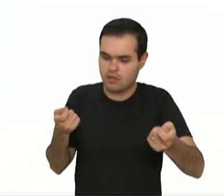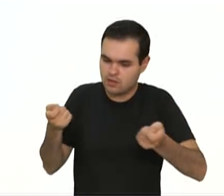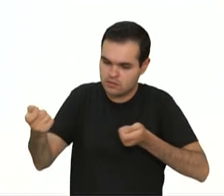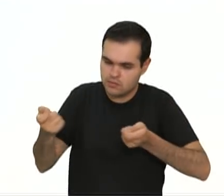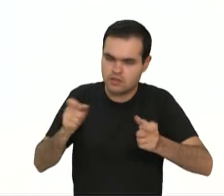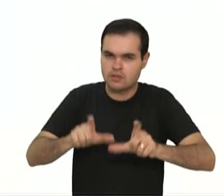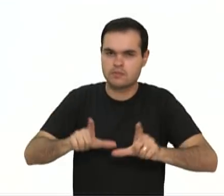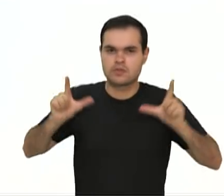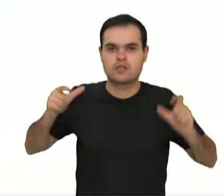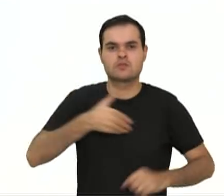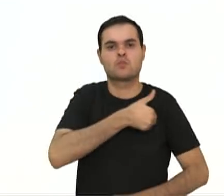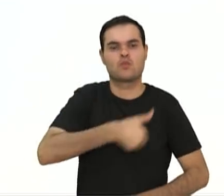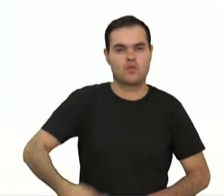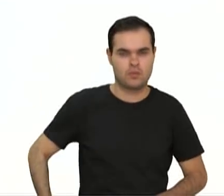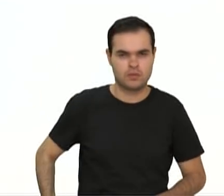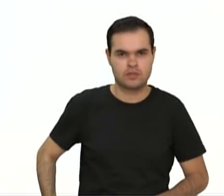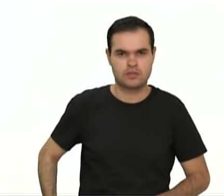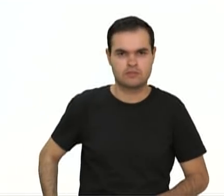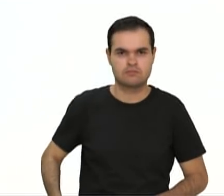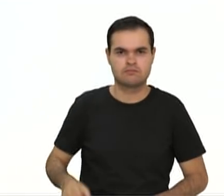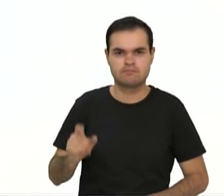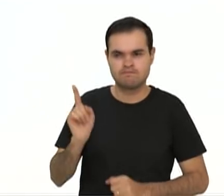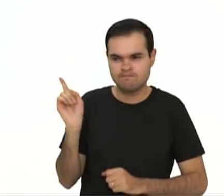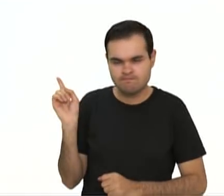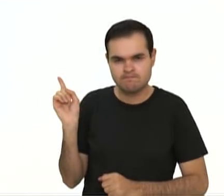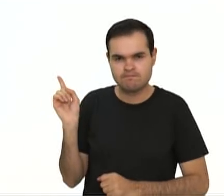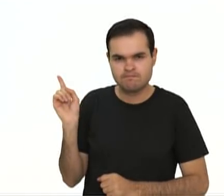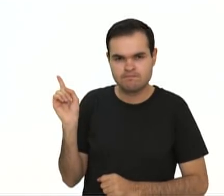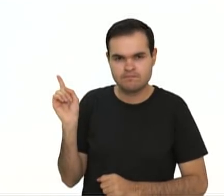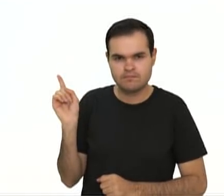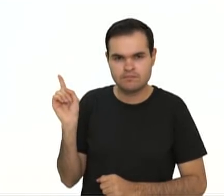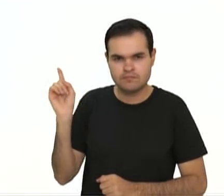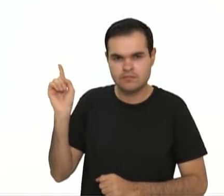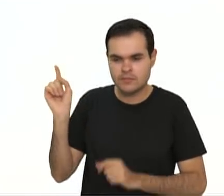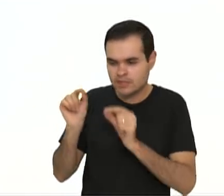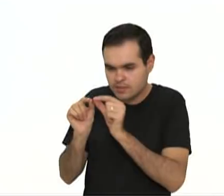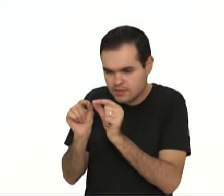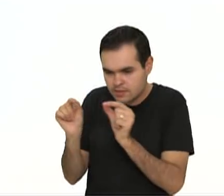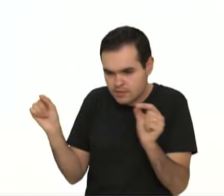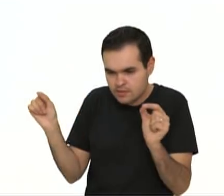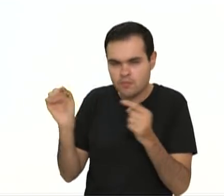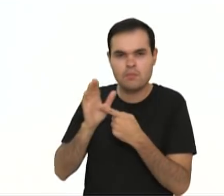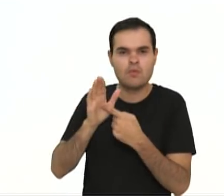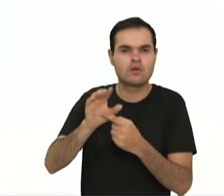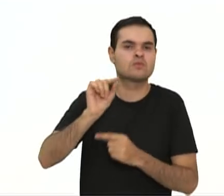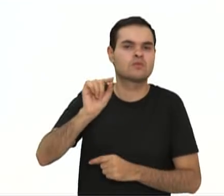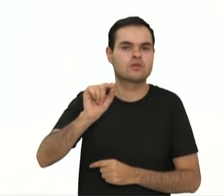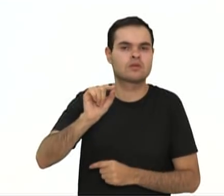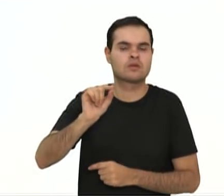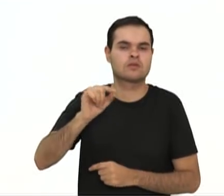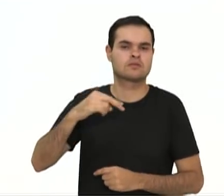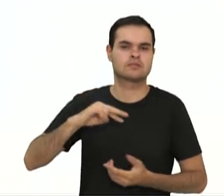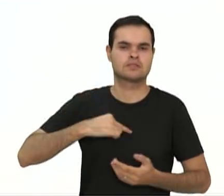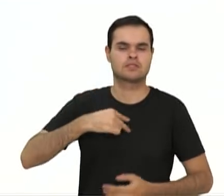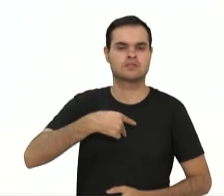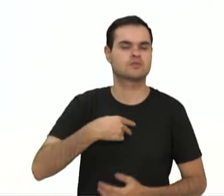a imagem pública. A expressão destacada indica a circunstância, sentido